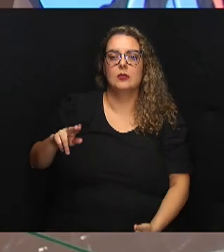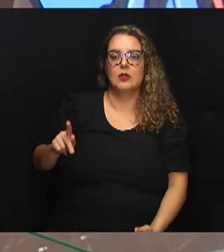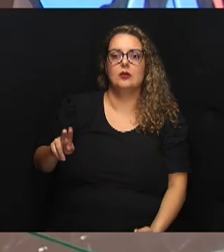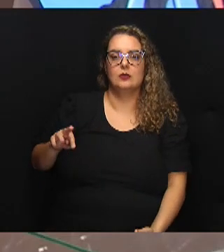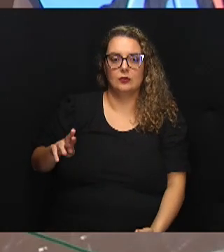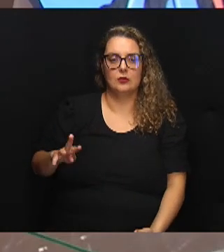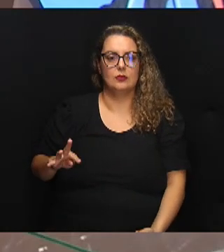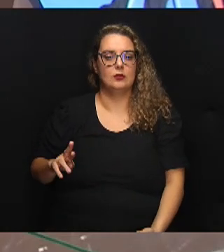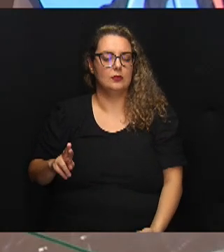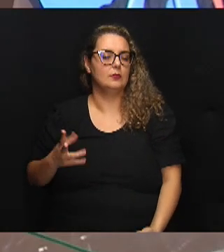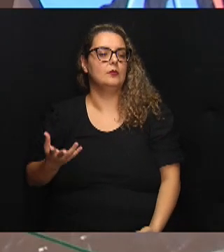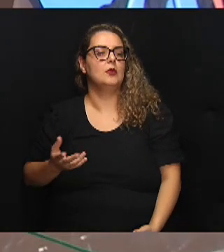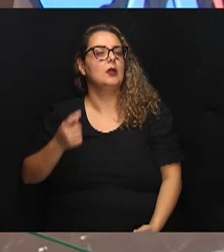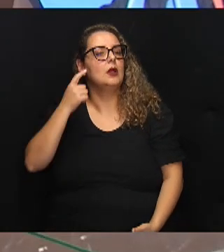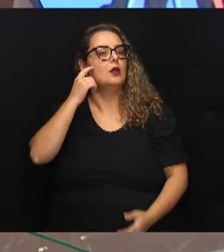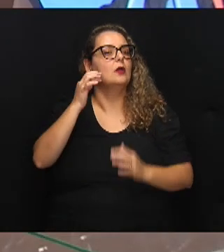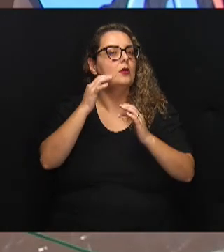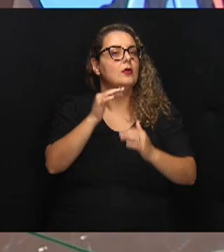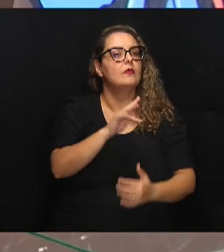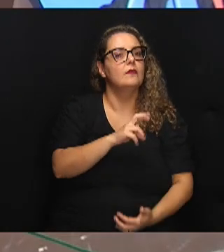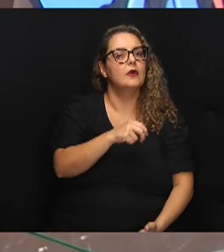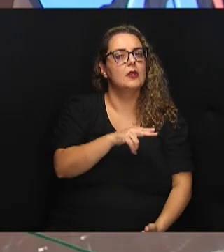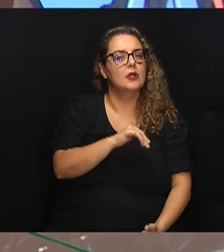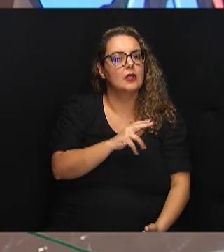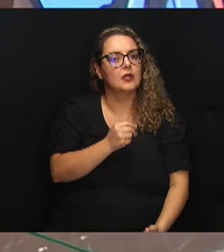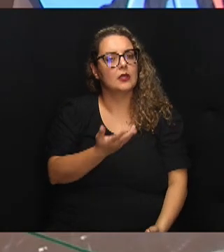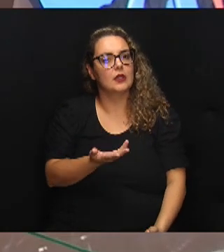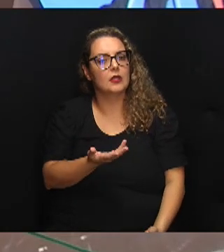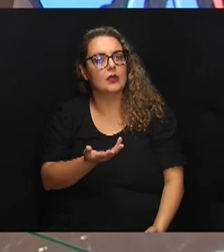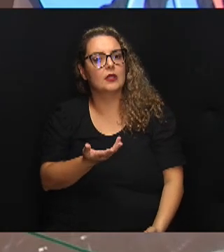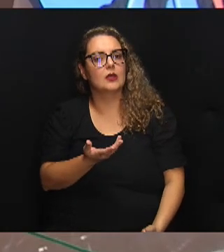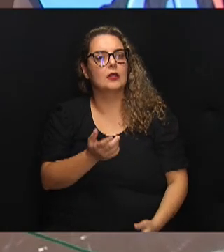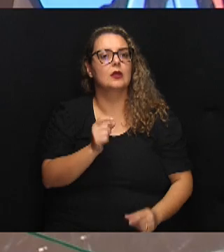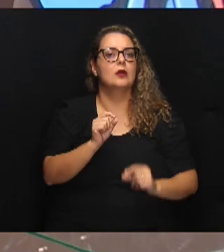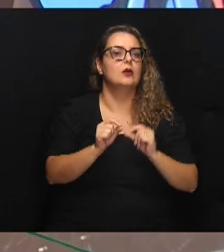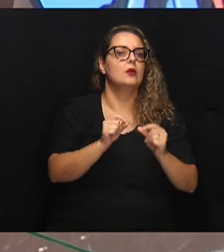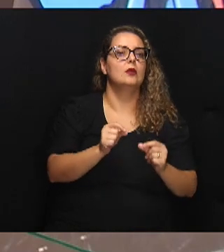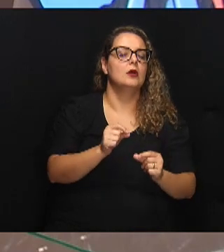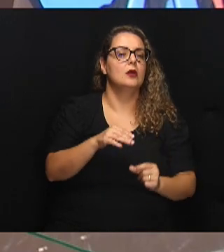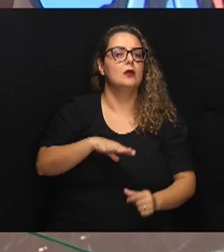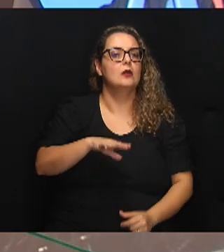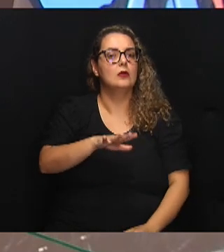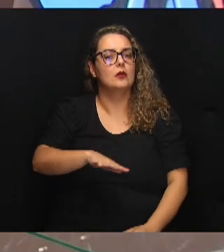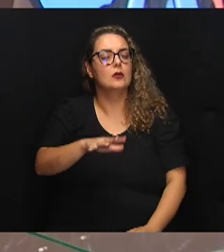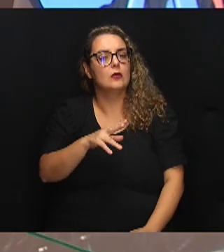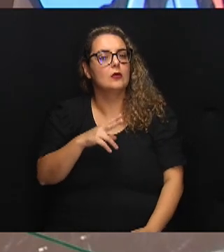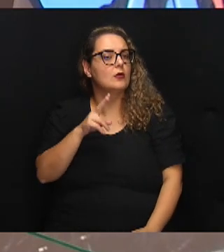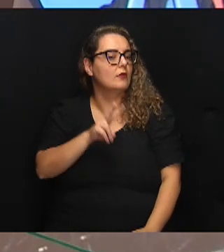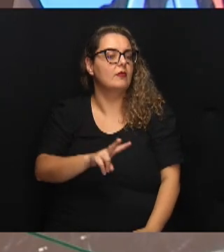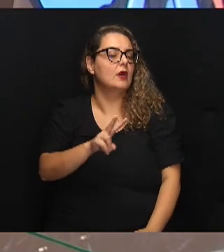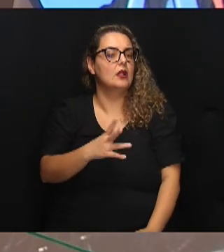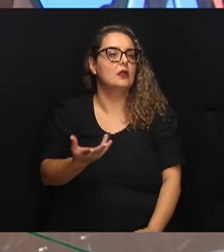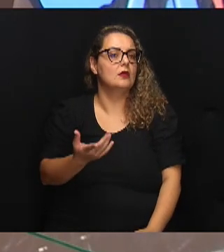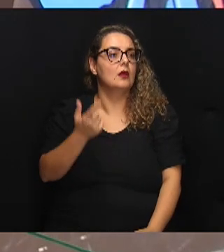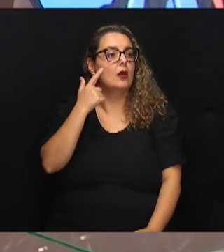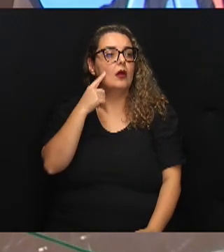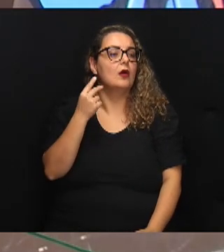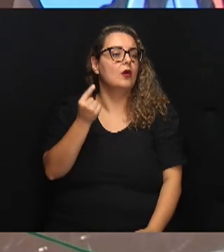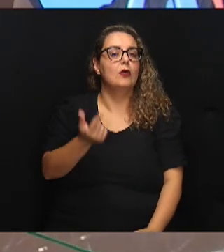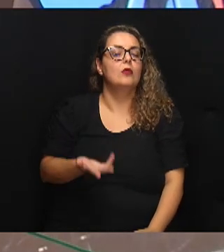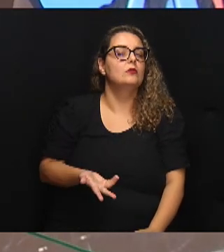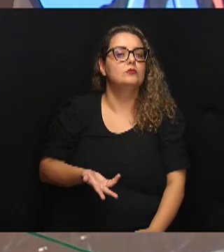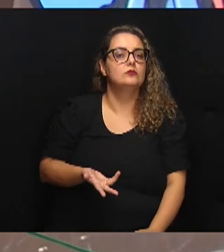nesse movimento de pensar em franquia, vocês abriram uma unidade em Valinhos? Ou como que ocorreu assim, pensar, vamos ter